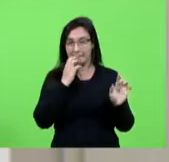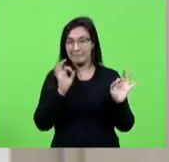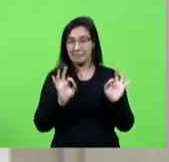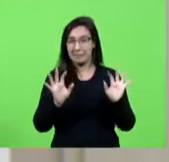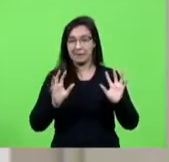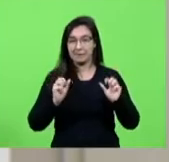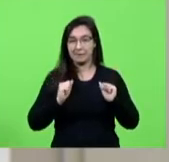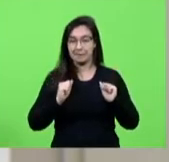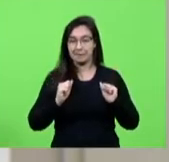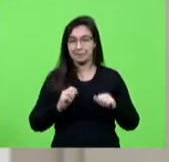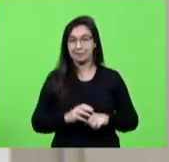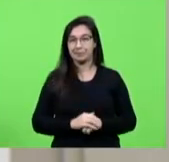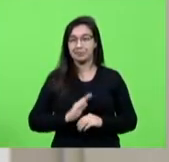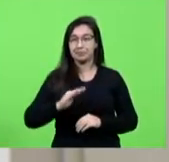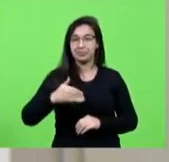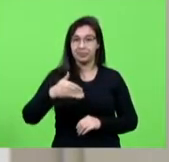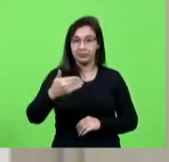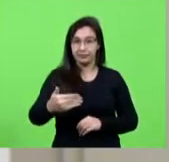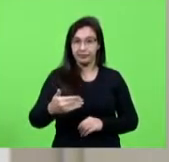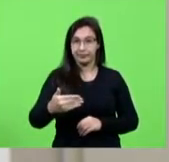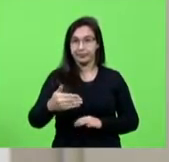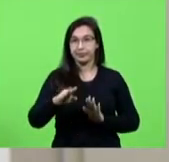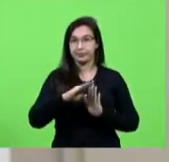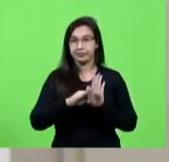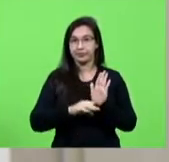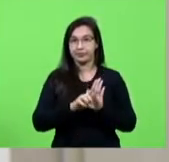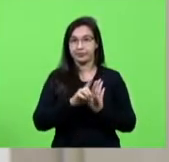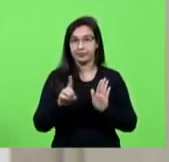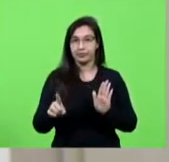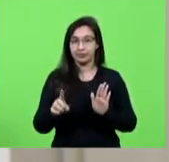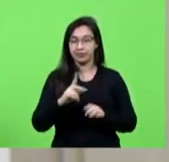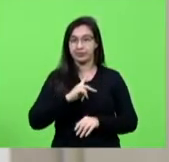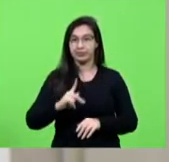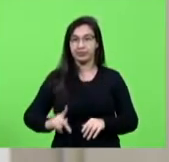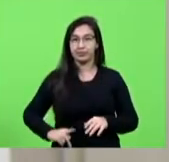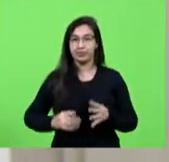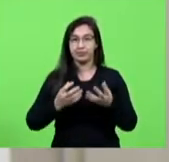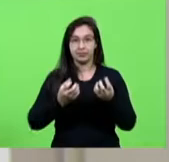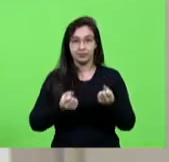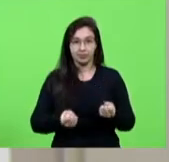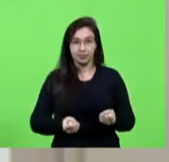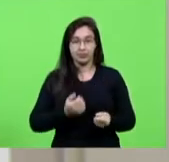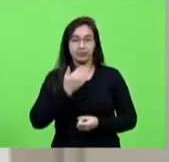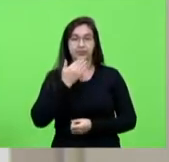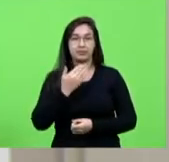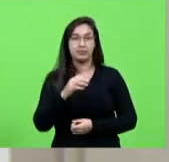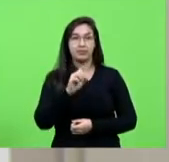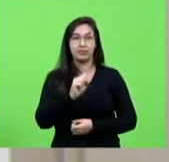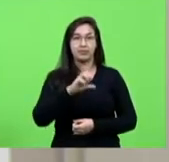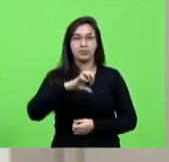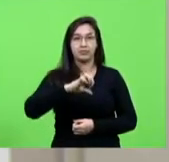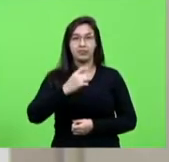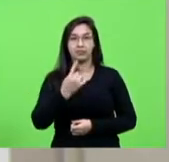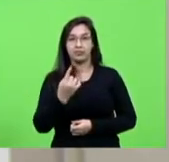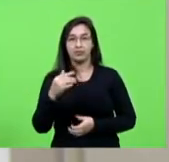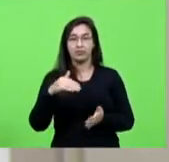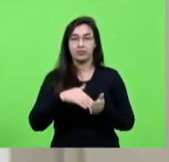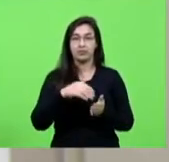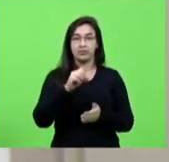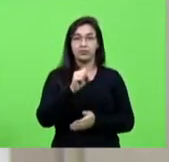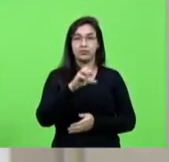abstenção. Dando continuidade à ordem do dia, o senhor presidente deferiu os requerimentos 891 a